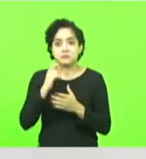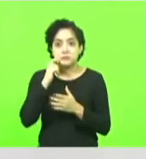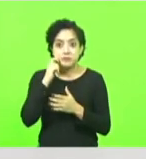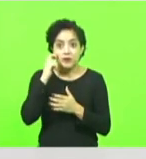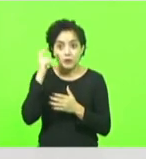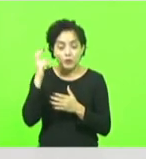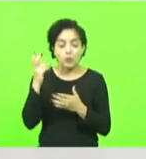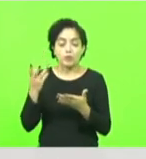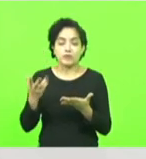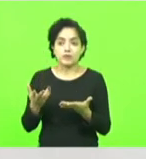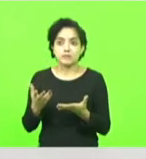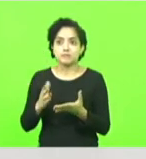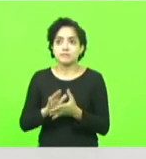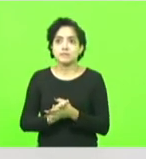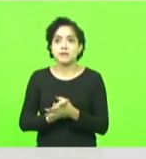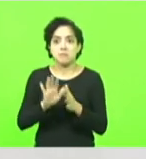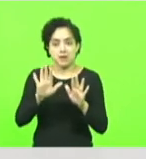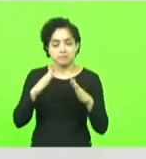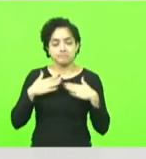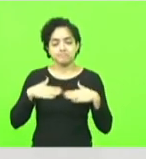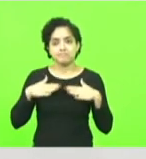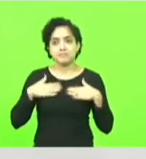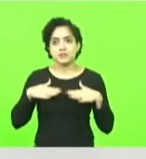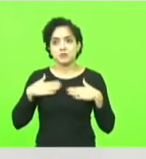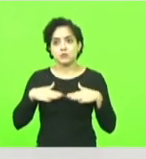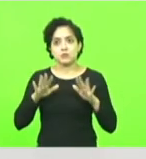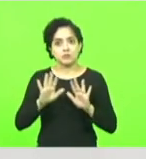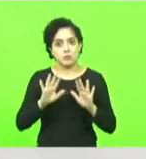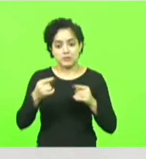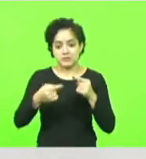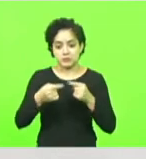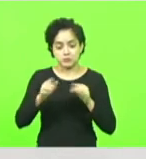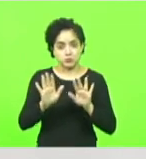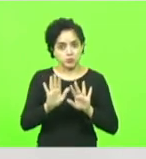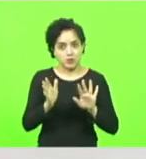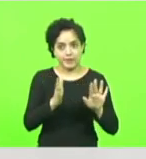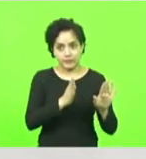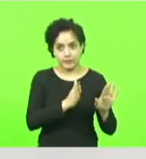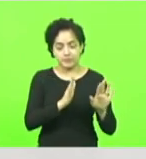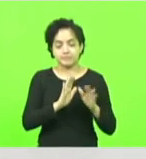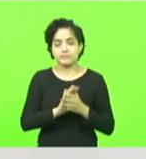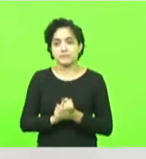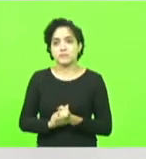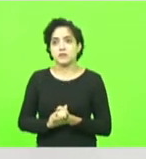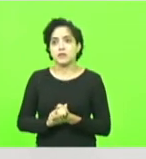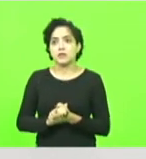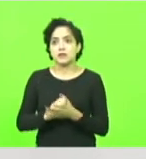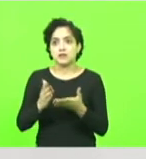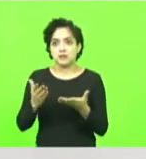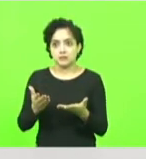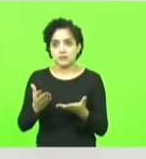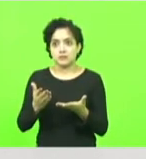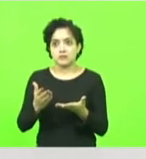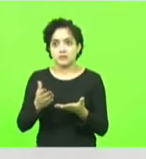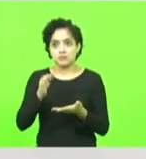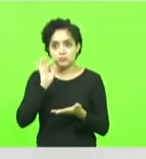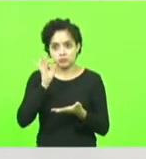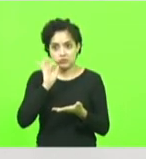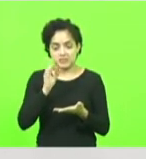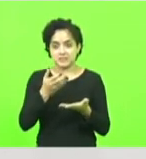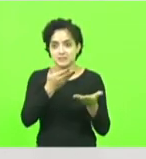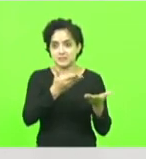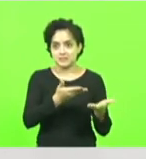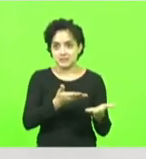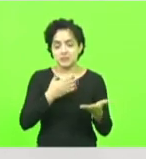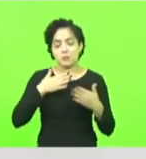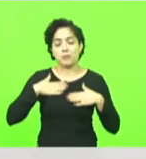acanhado, meio sem jeito, mas fique tranquilo, de boa, que o assunto não é esse no momento. Te acalme, Traga um chazinho, rapaz, urgente, um chazinho de cidreira ali